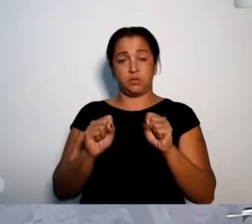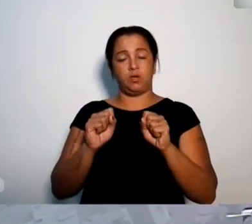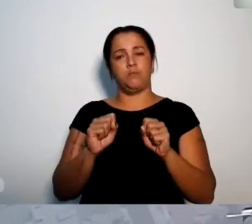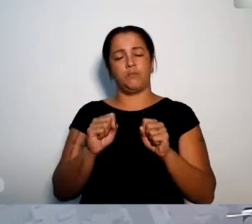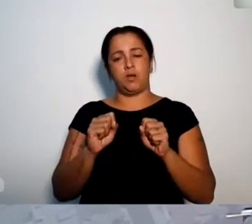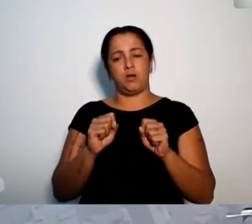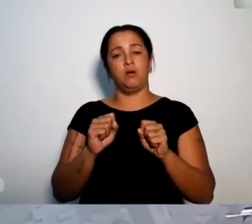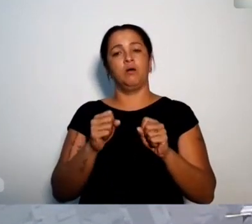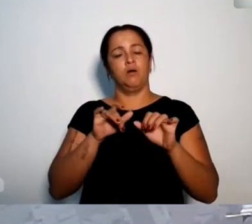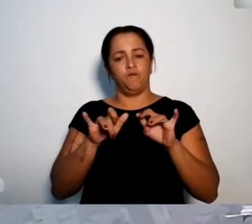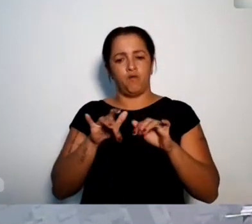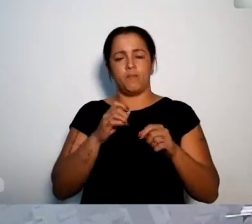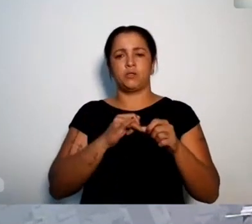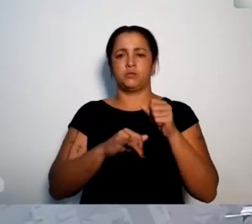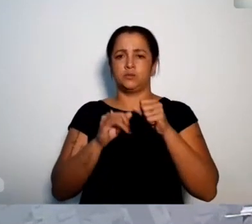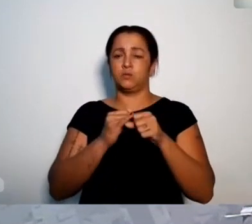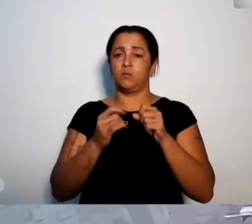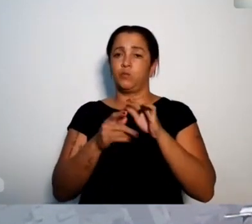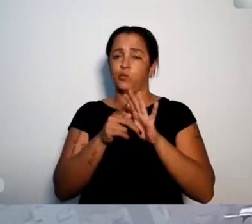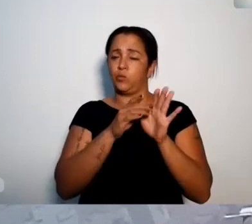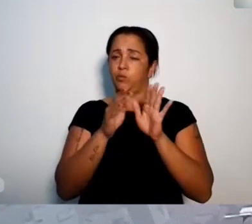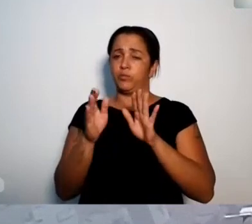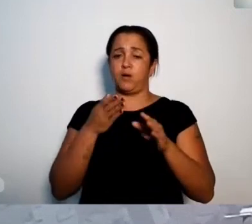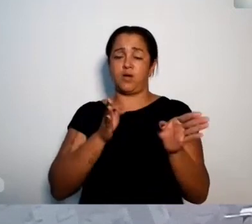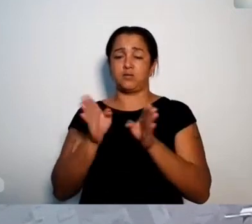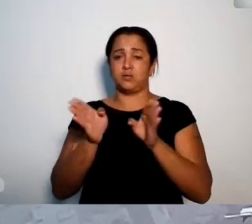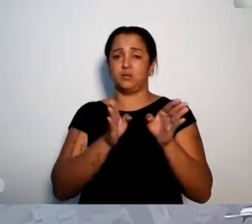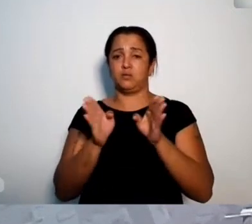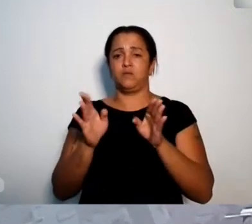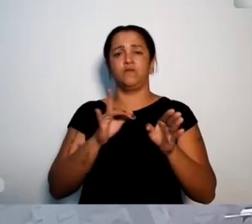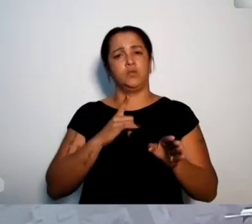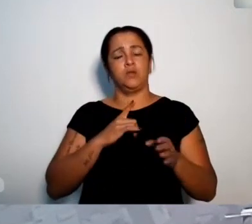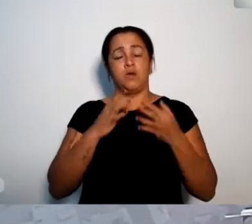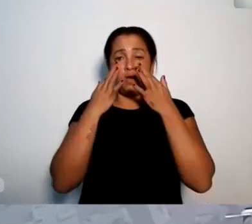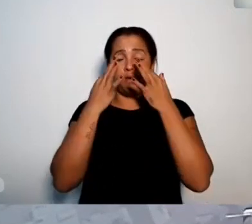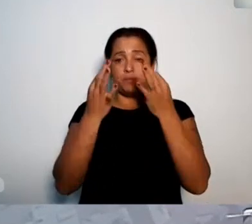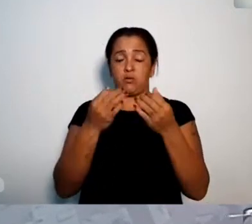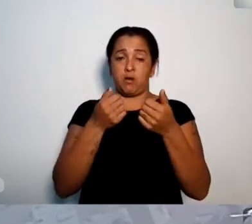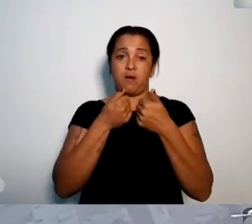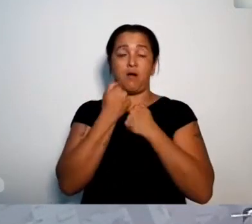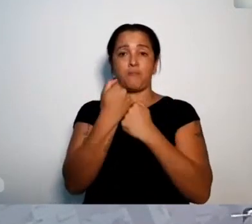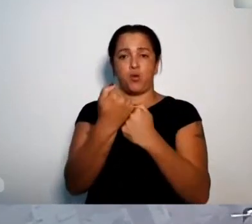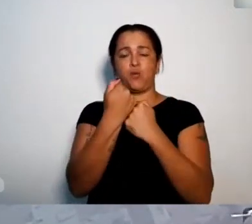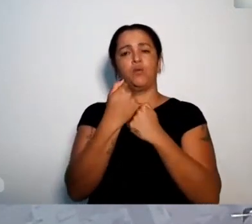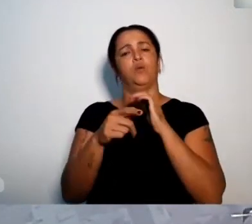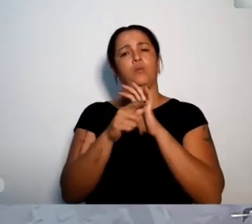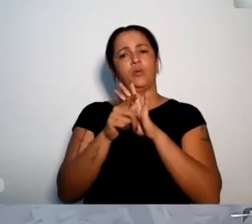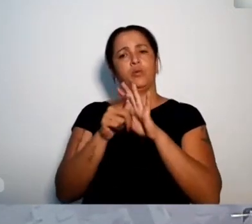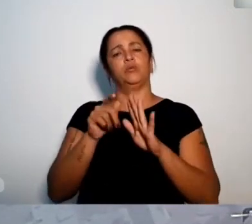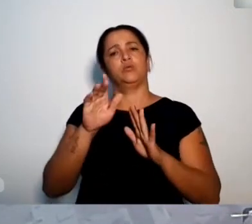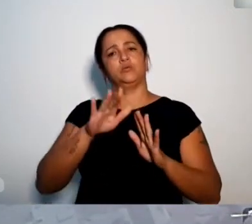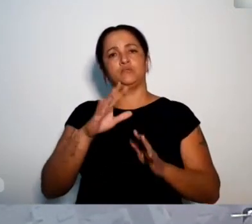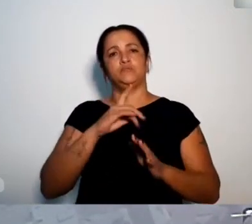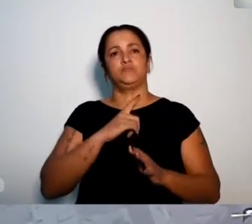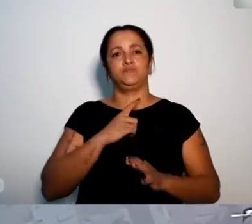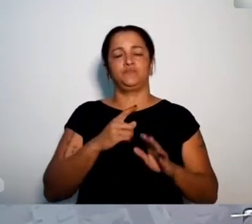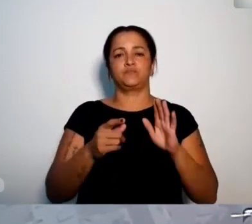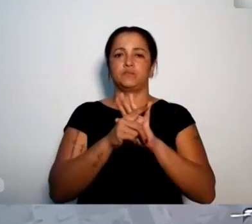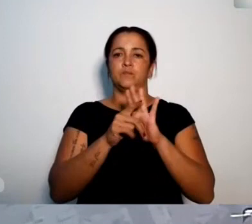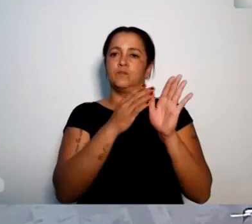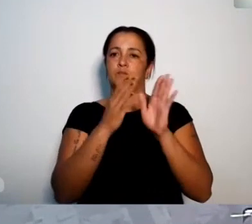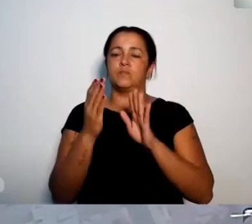informatizado acessível, prestar apoio à certificação profissional, promover a orientação e a